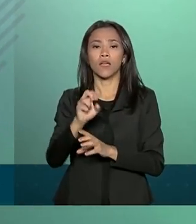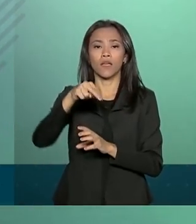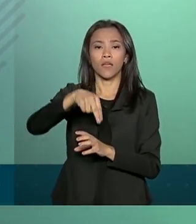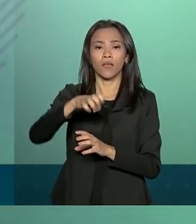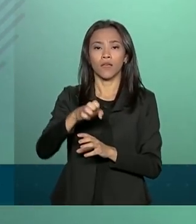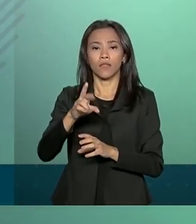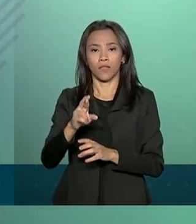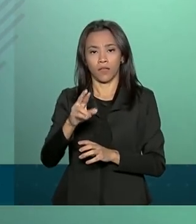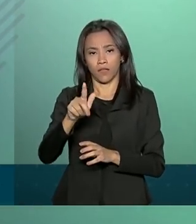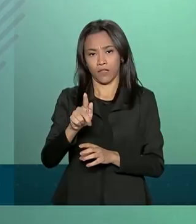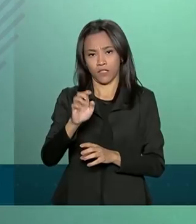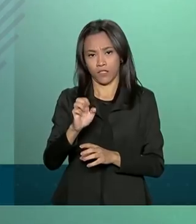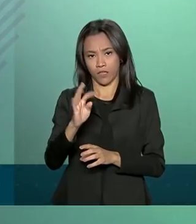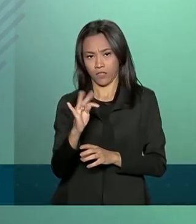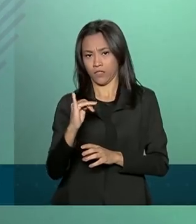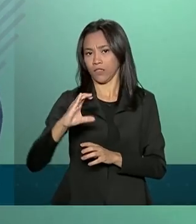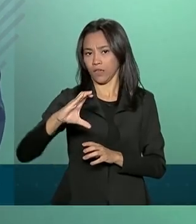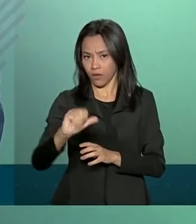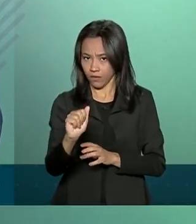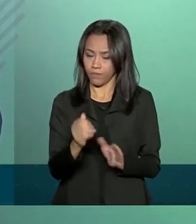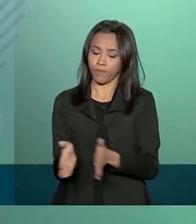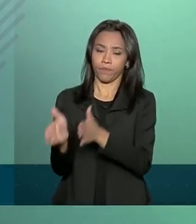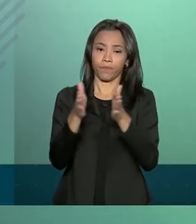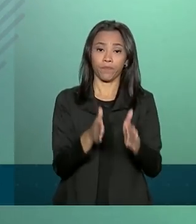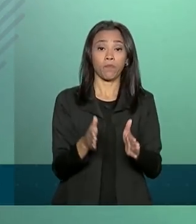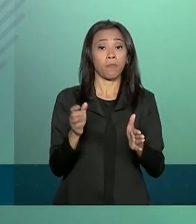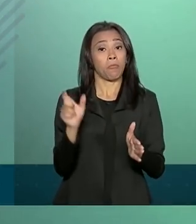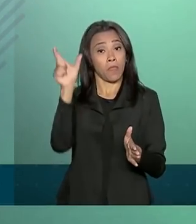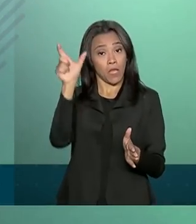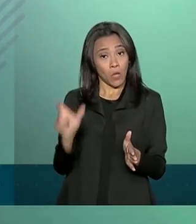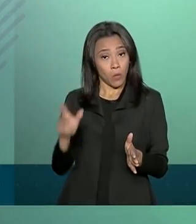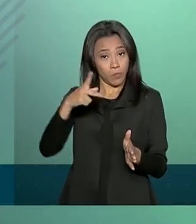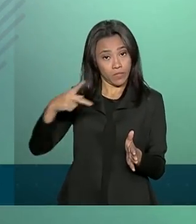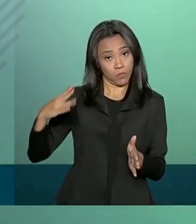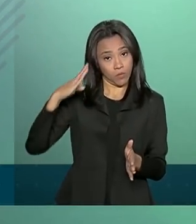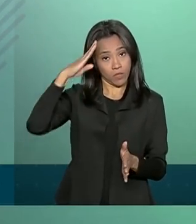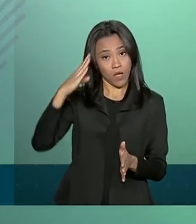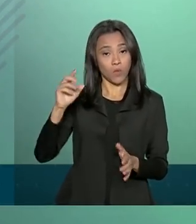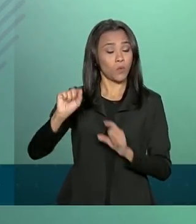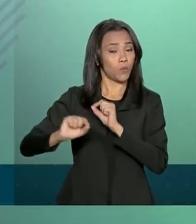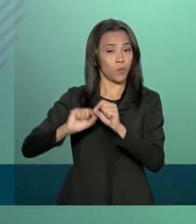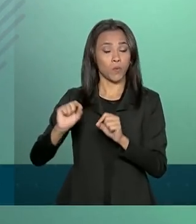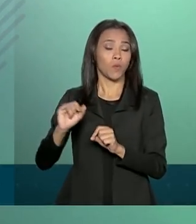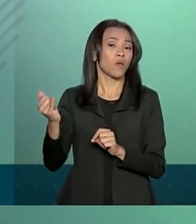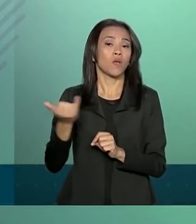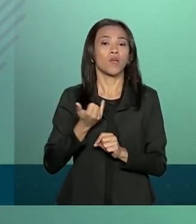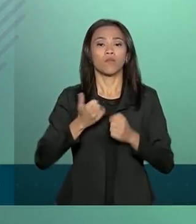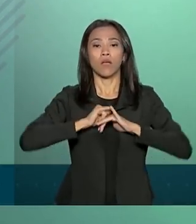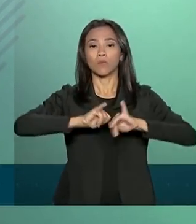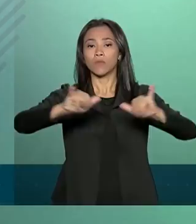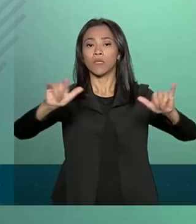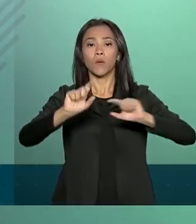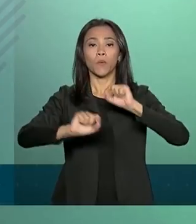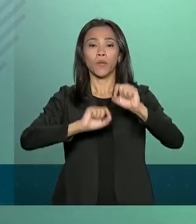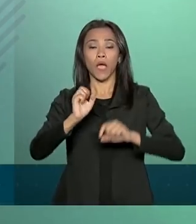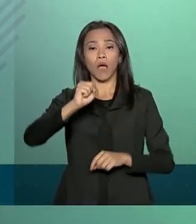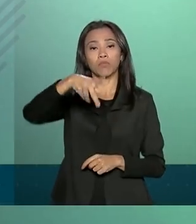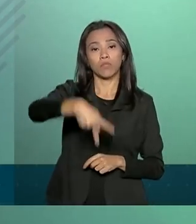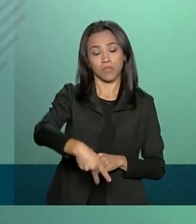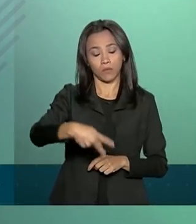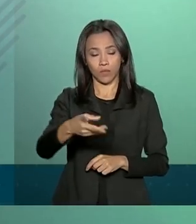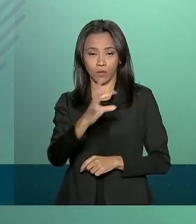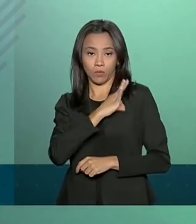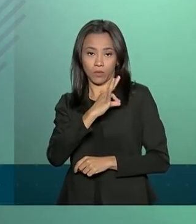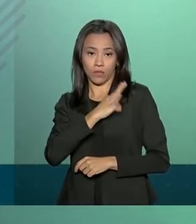o senhor presidente nos determinou tratarmos sobre a aposentadoria especial dos policiais federais